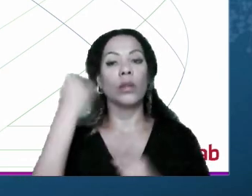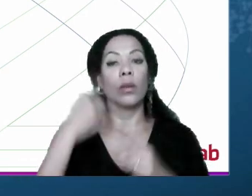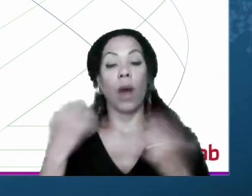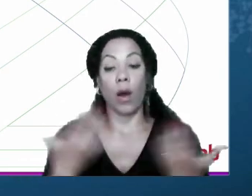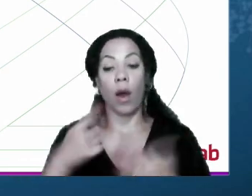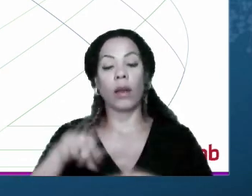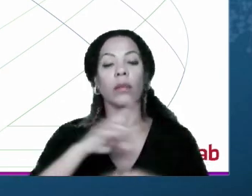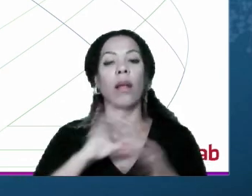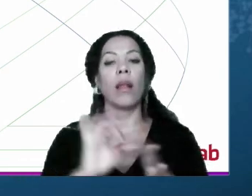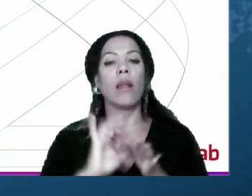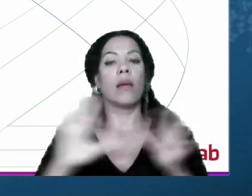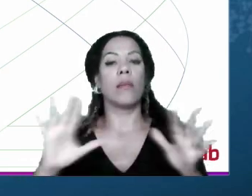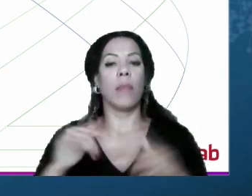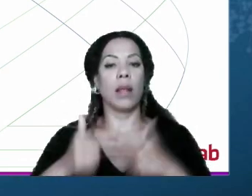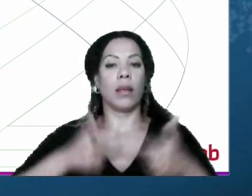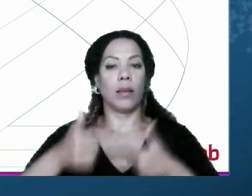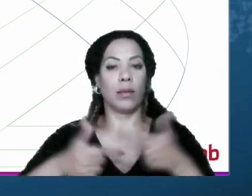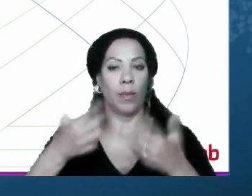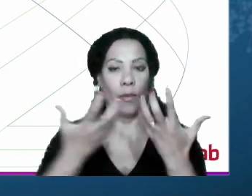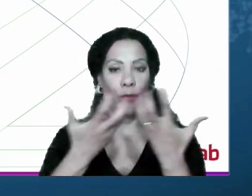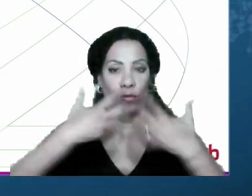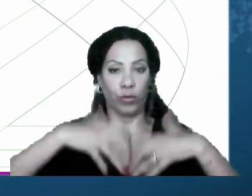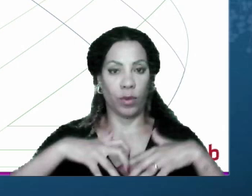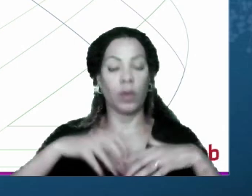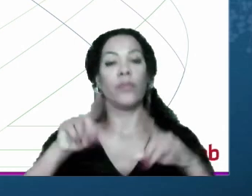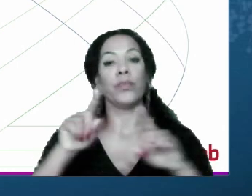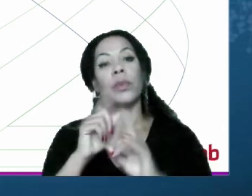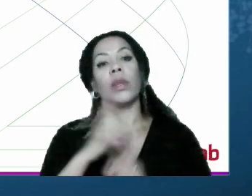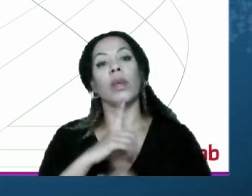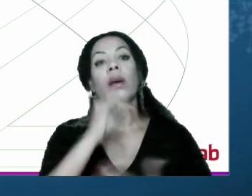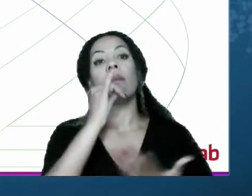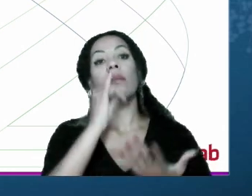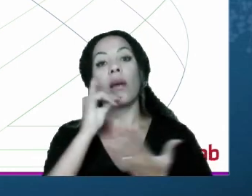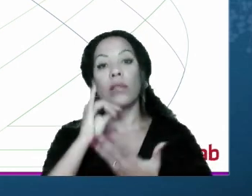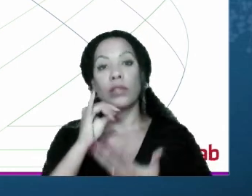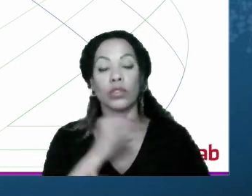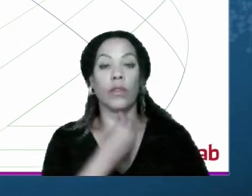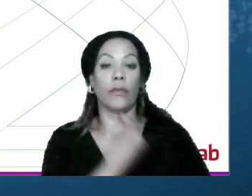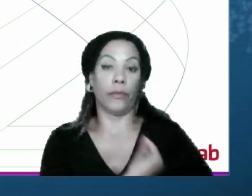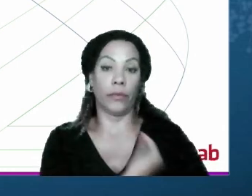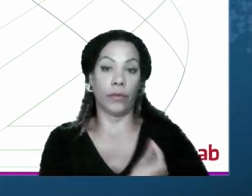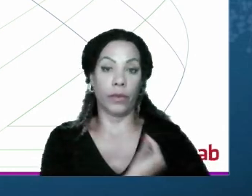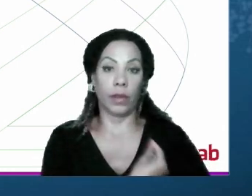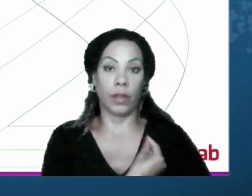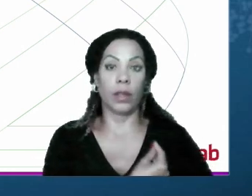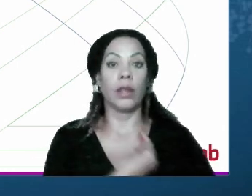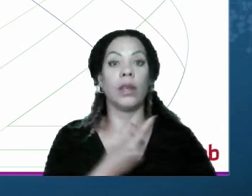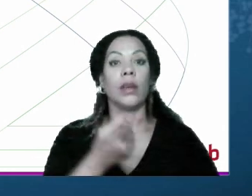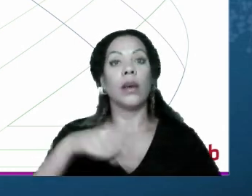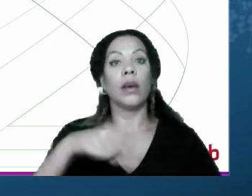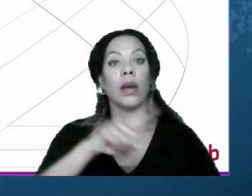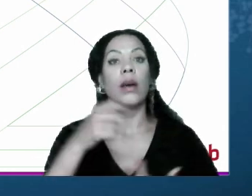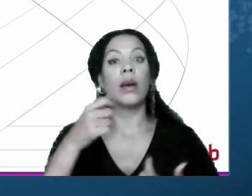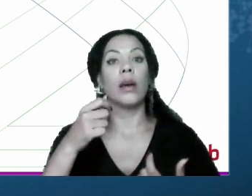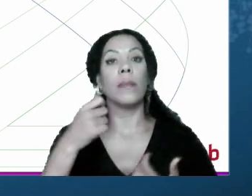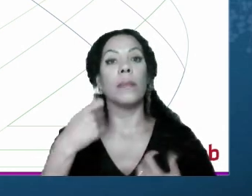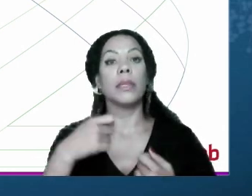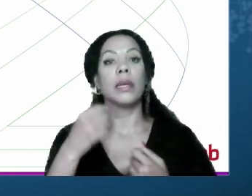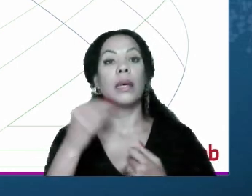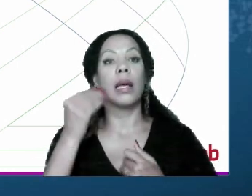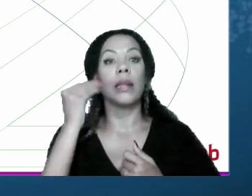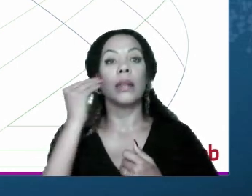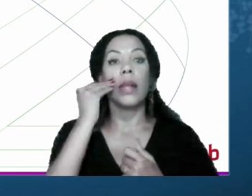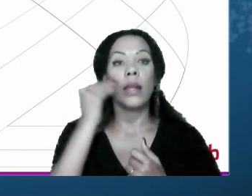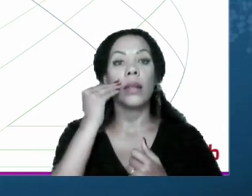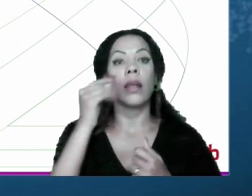operar. E a gente também tem esses testes em vivo. E a gente tem que tentar isso, a gente deve